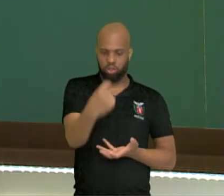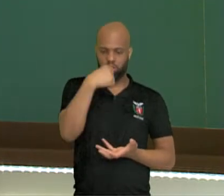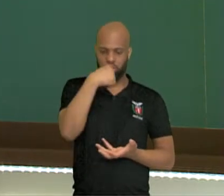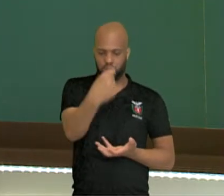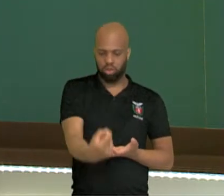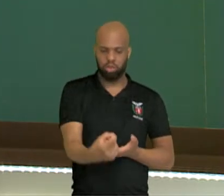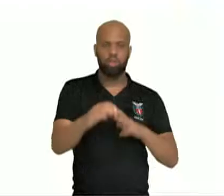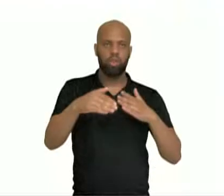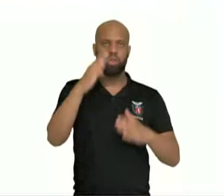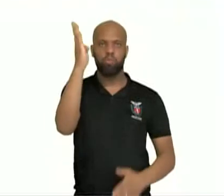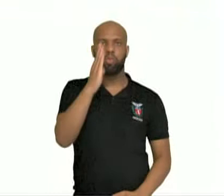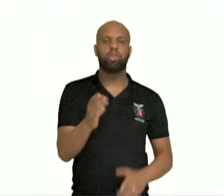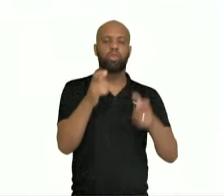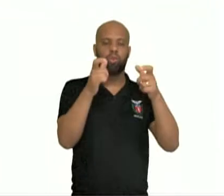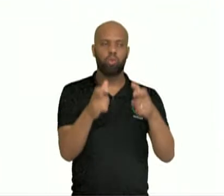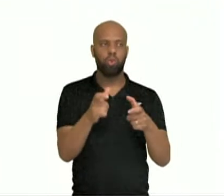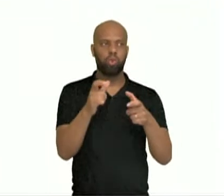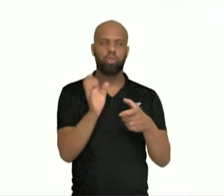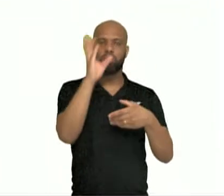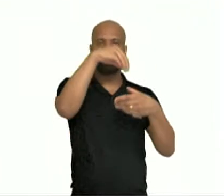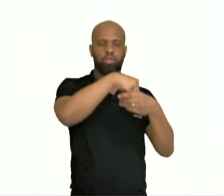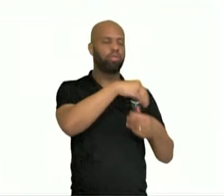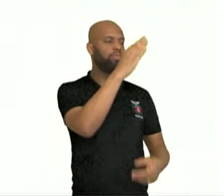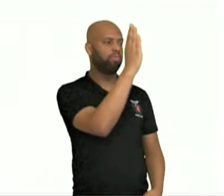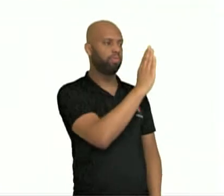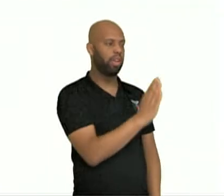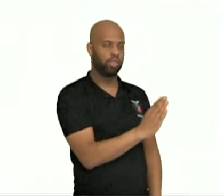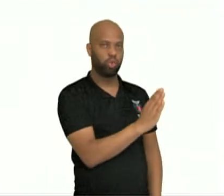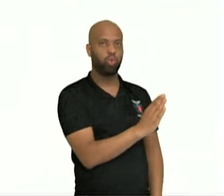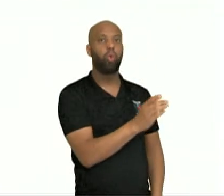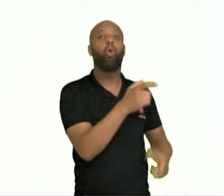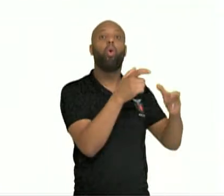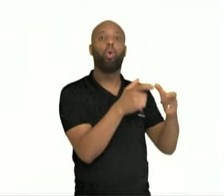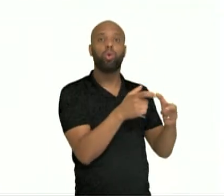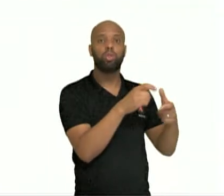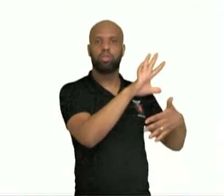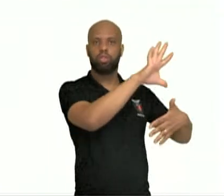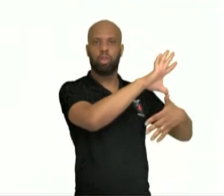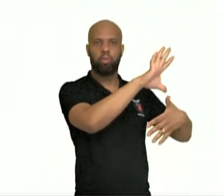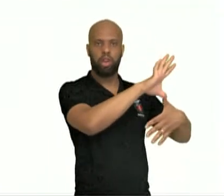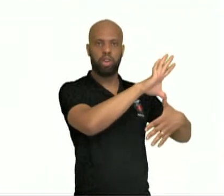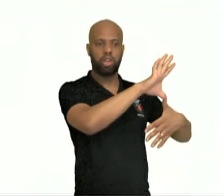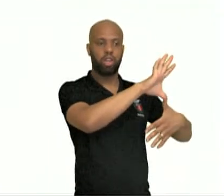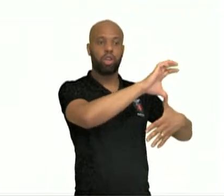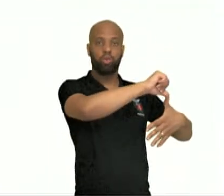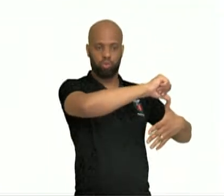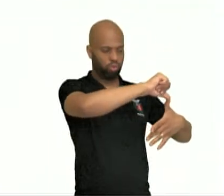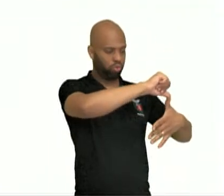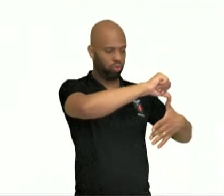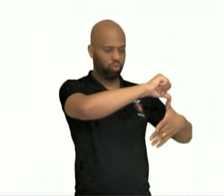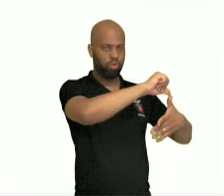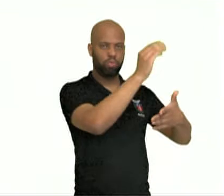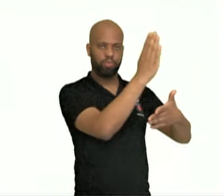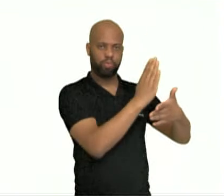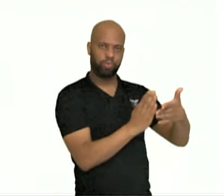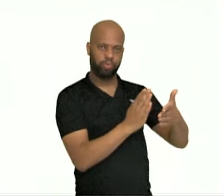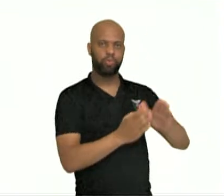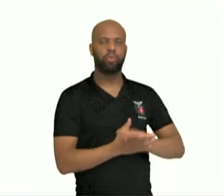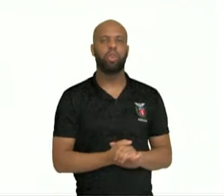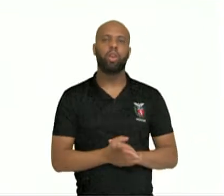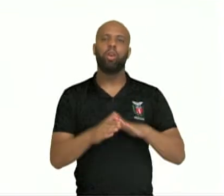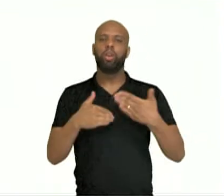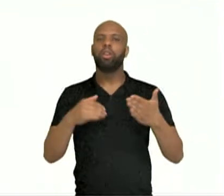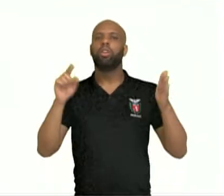está localizado aqui no continente americano, na porção sul, mas no continente americano. Então,